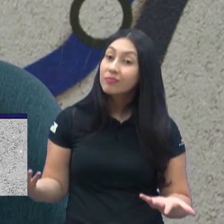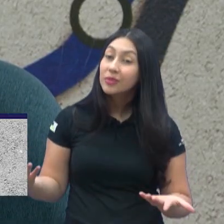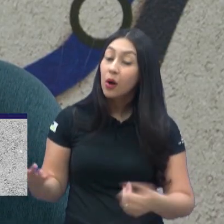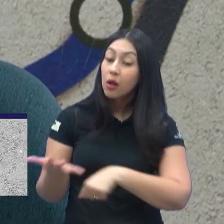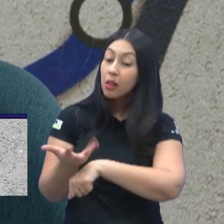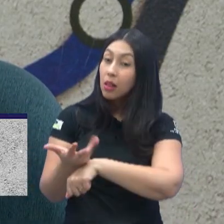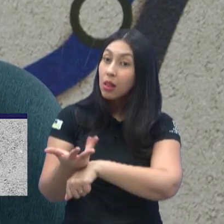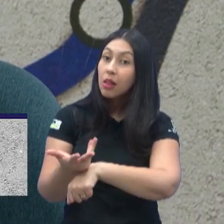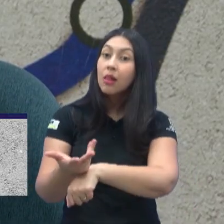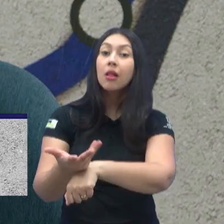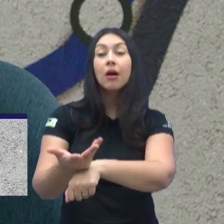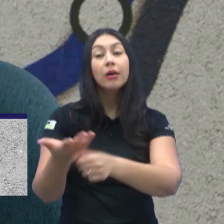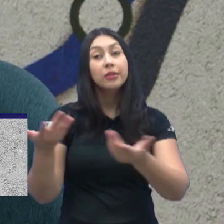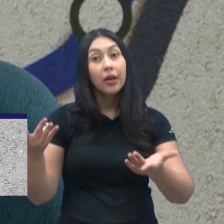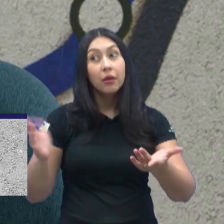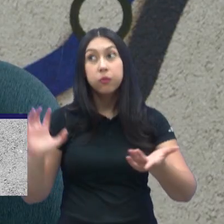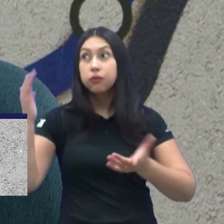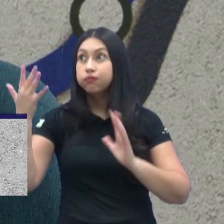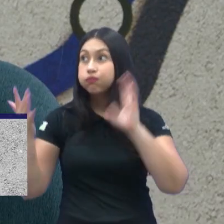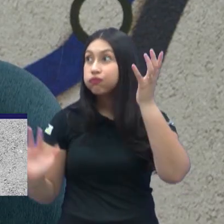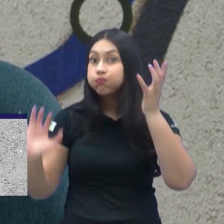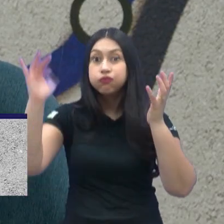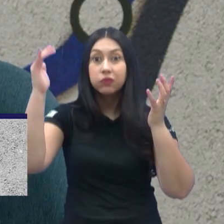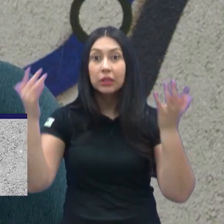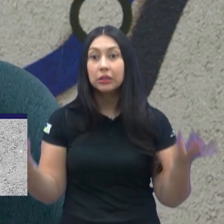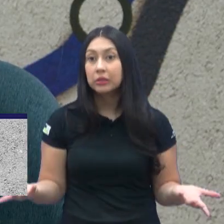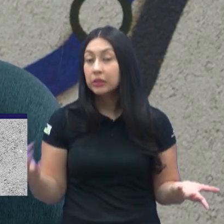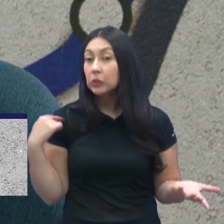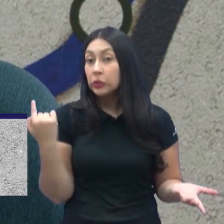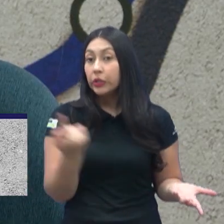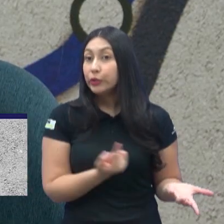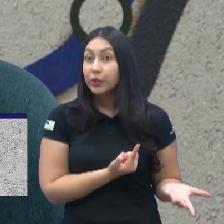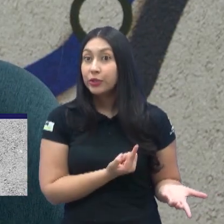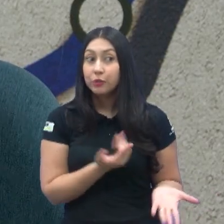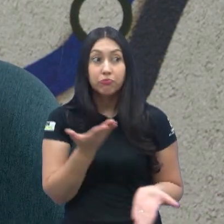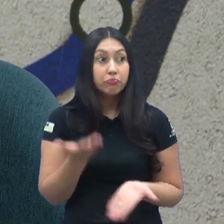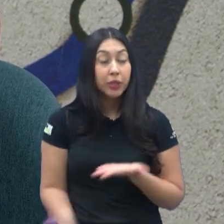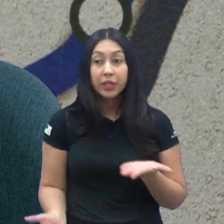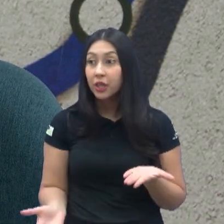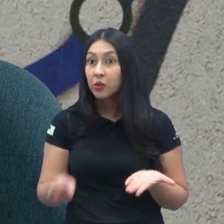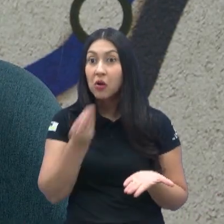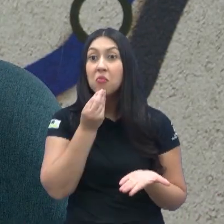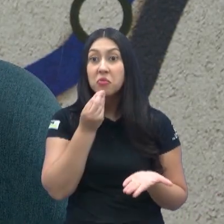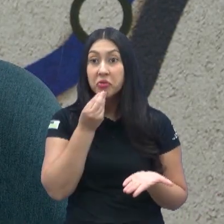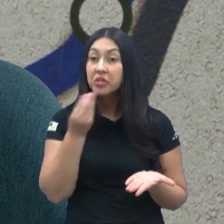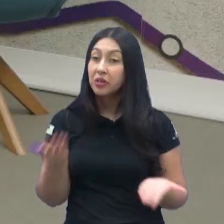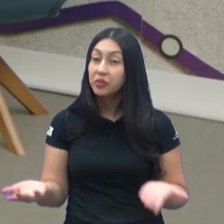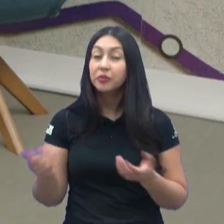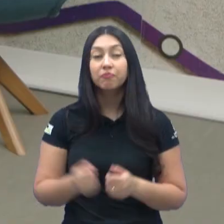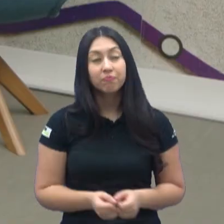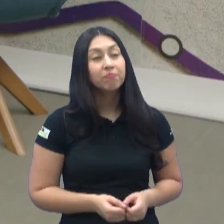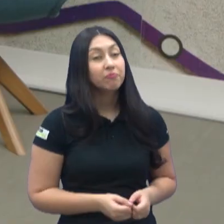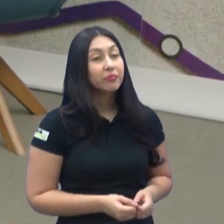muito rápido, as coisas vão acontecendo, né? E a gente vai perdendo o time. Eu acredito que seja isso. Certo. Olha, a gente vai